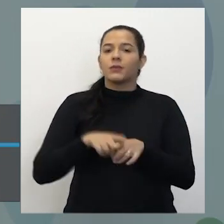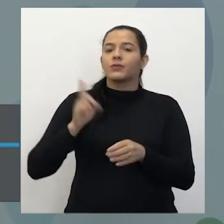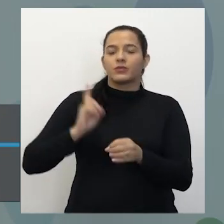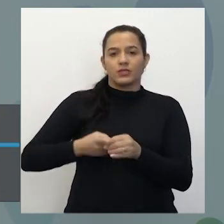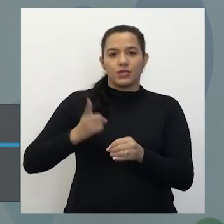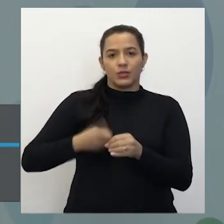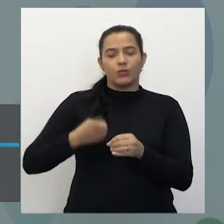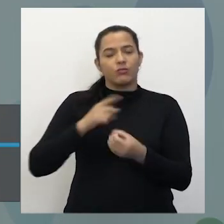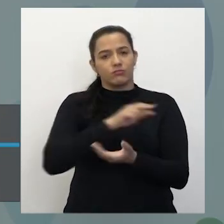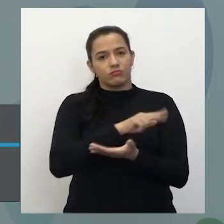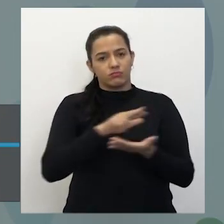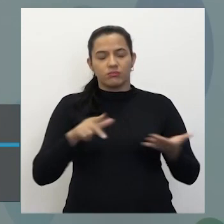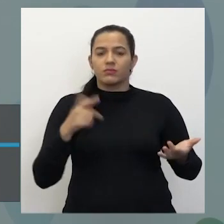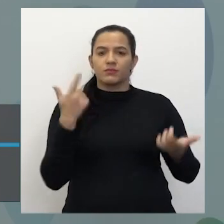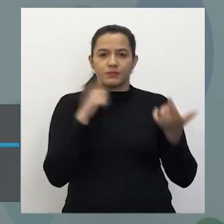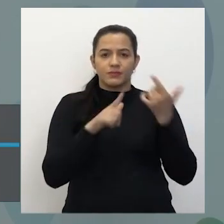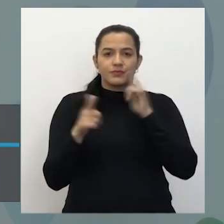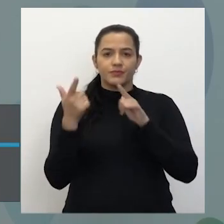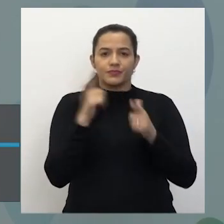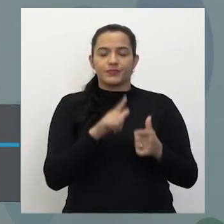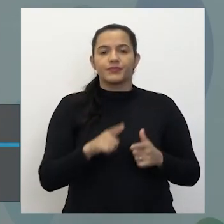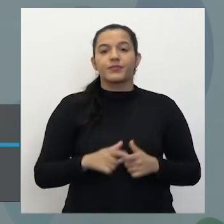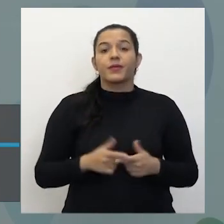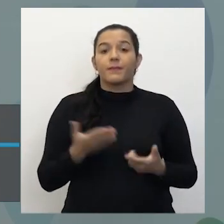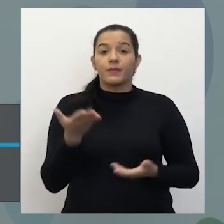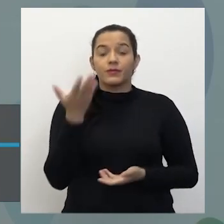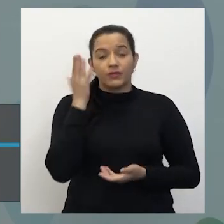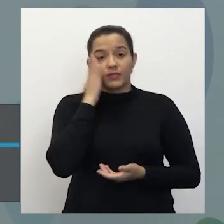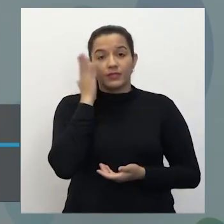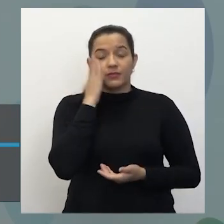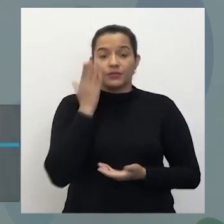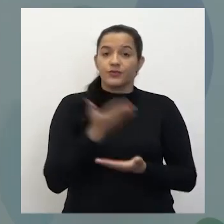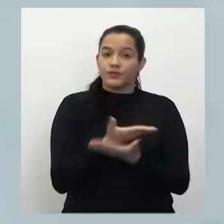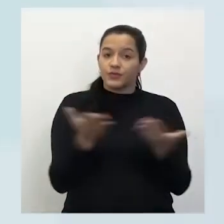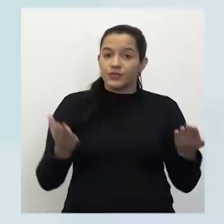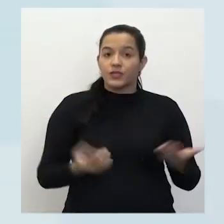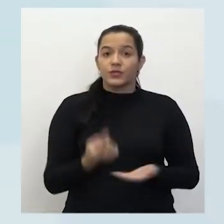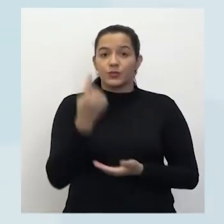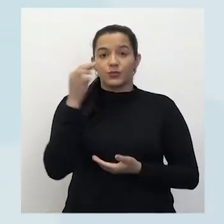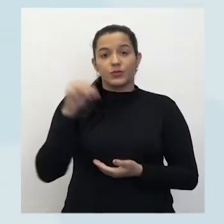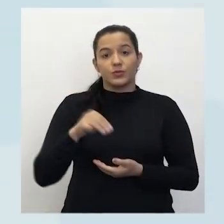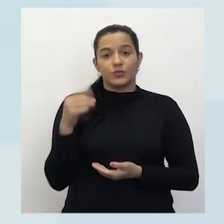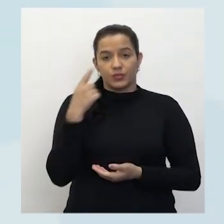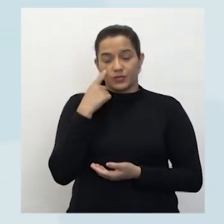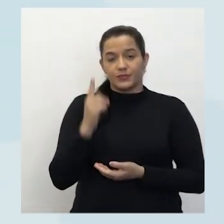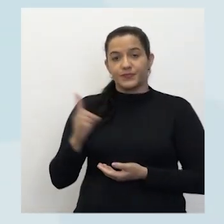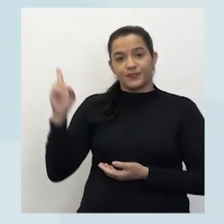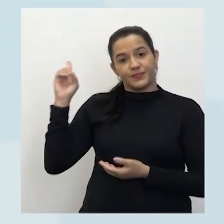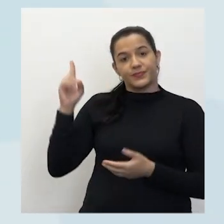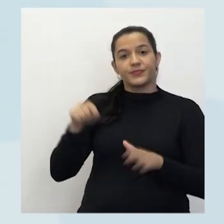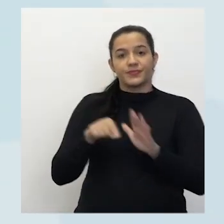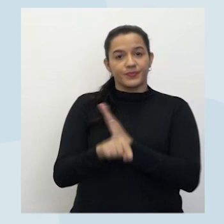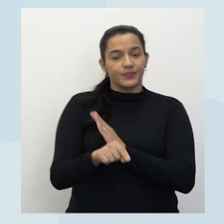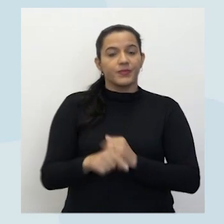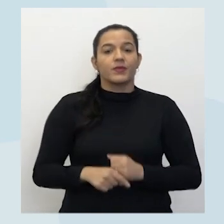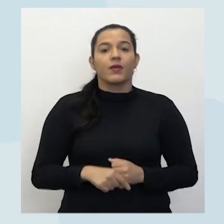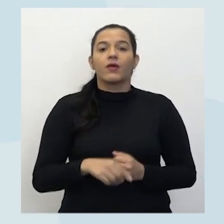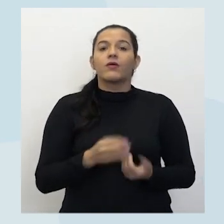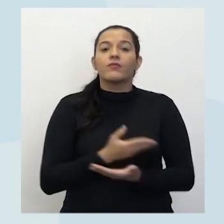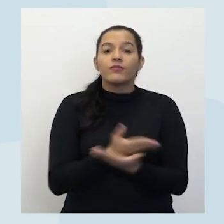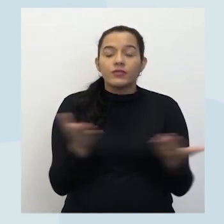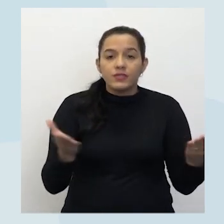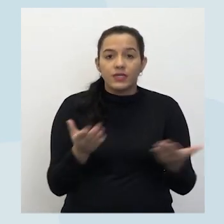eu gostaria de saber de você, participe conosco em um minutinho, responda para nós a esta pergunta. Você,